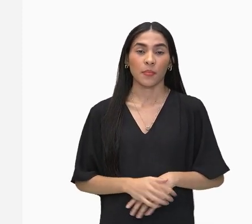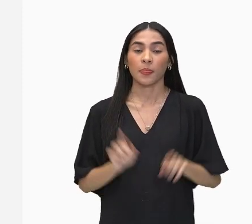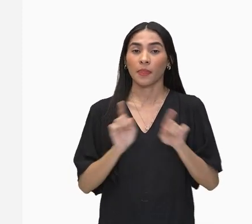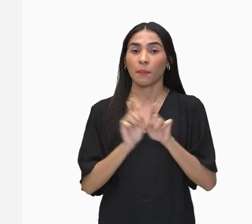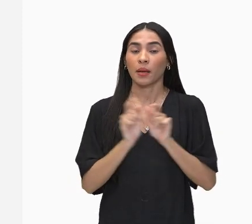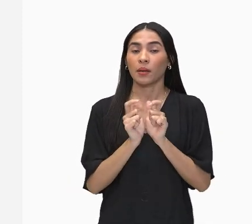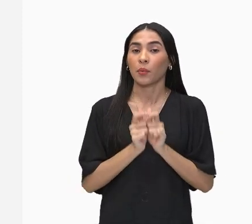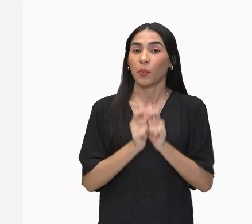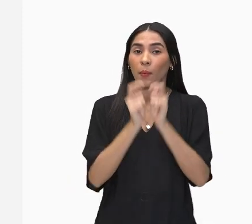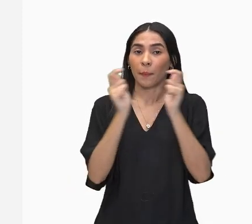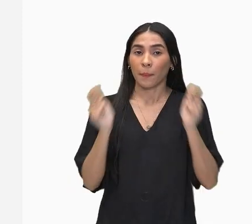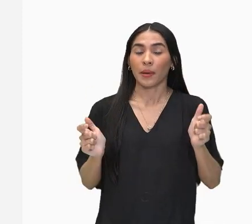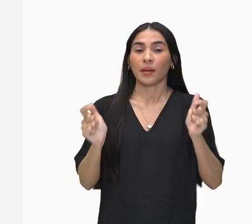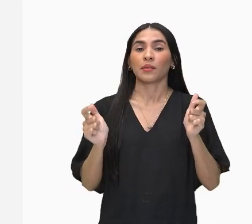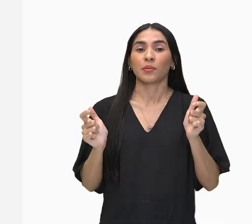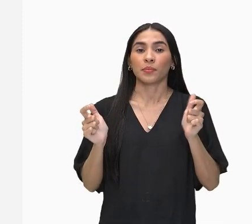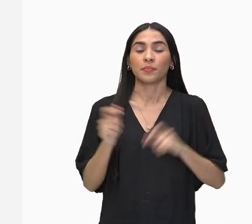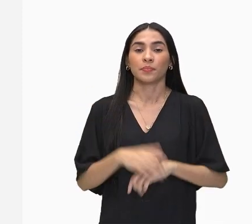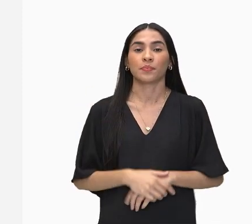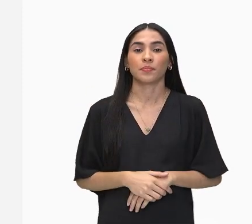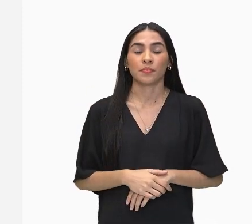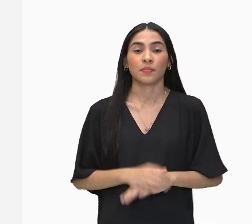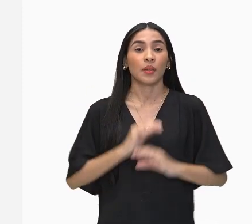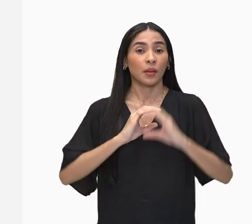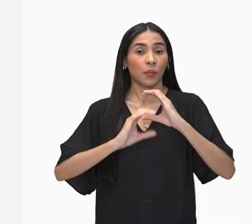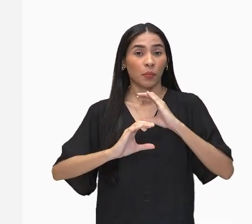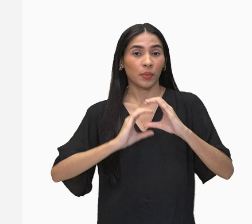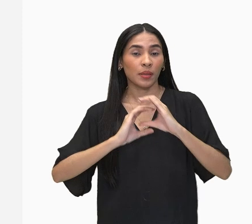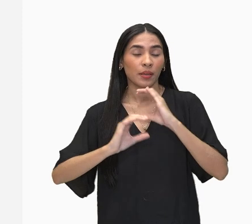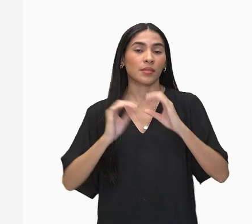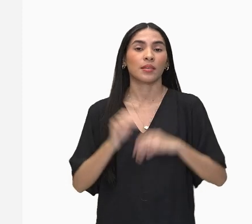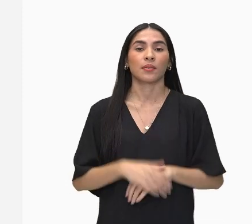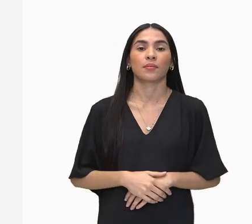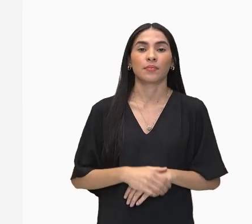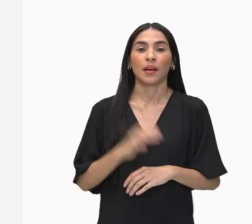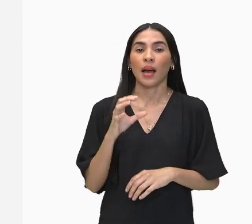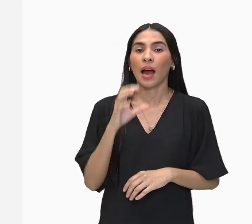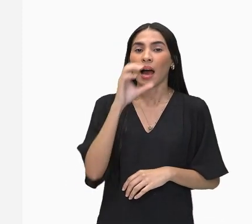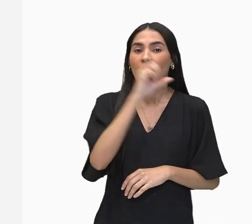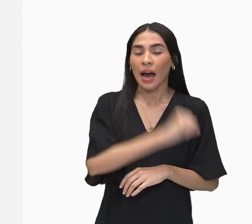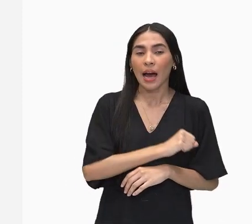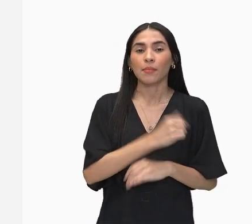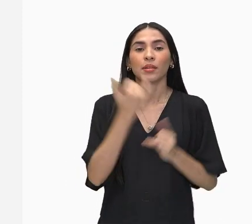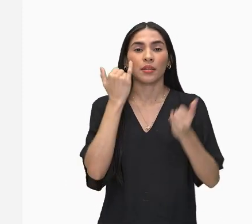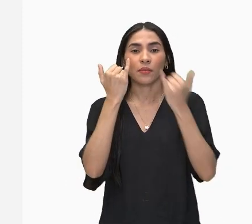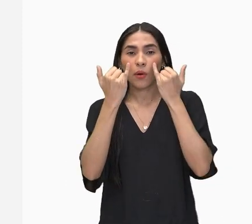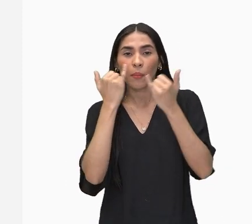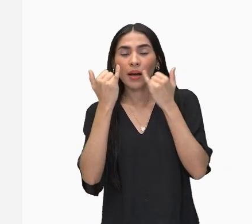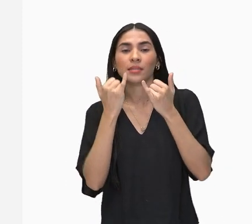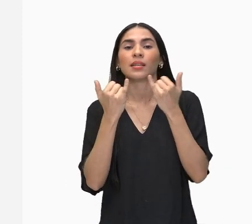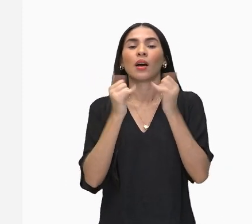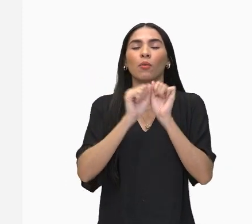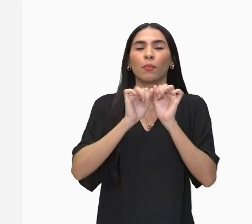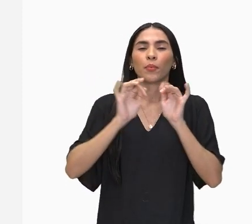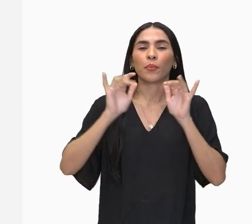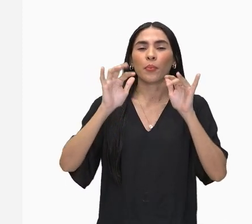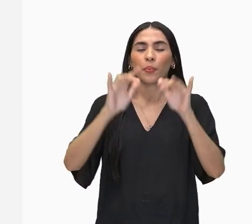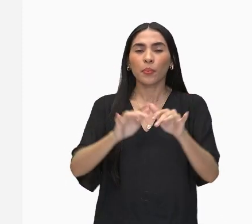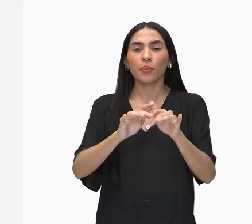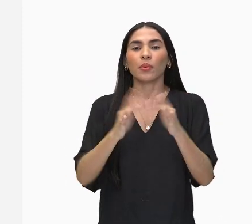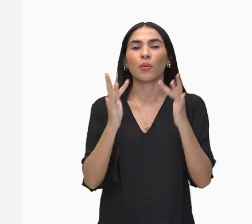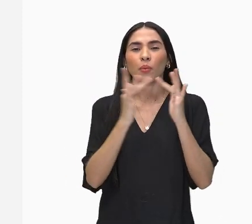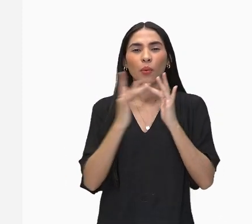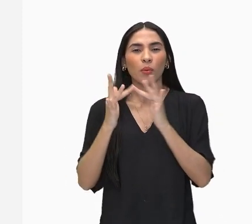aumento da comunicação, a velocidade dos dados, das informações, das notícias que